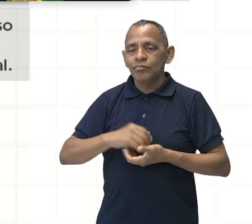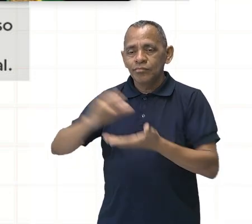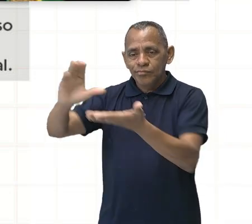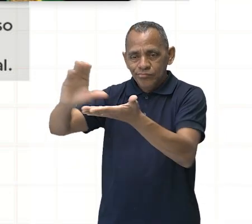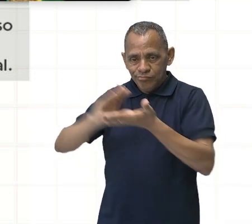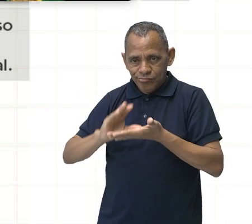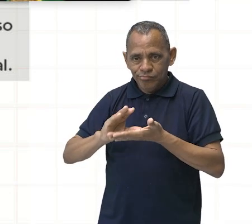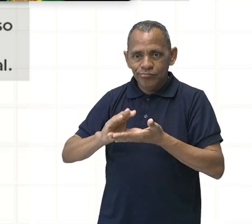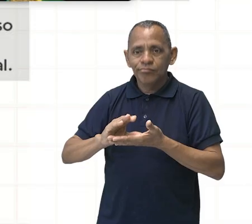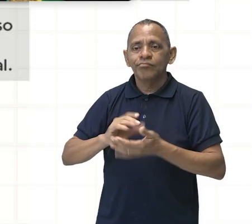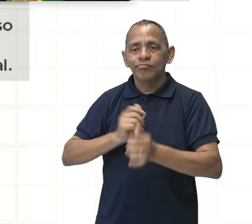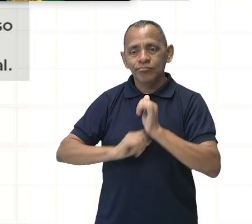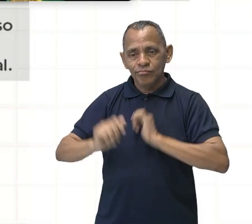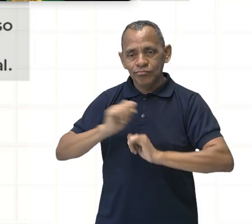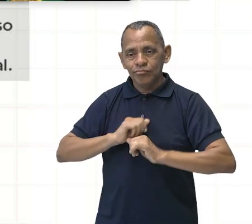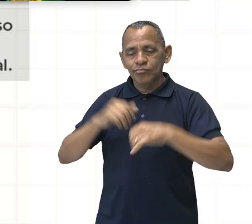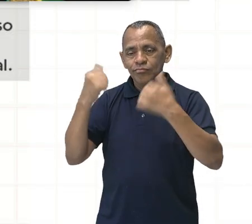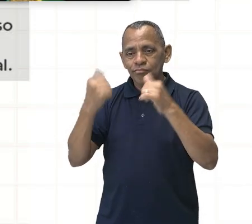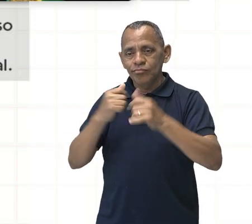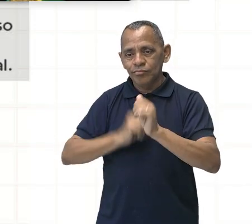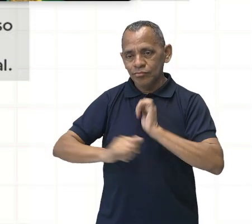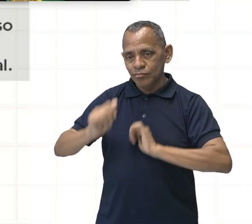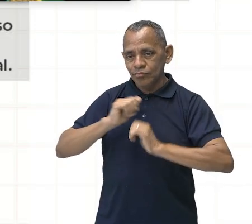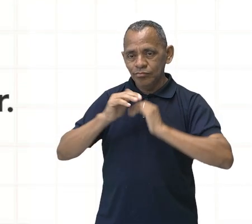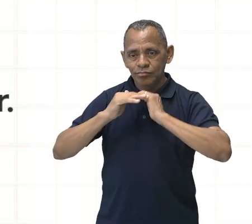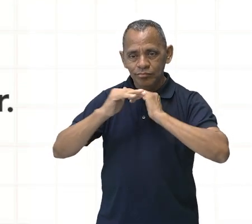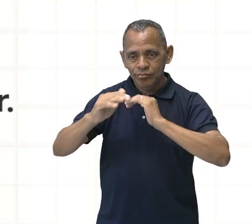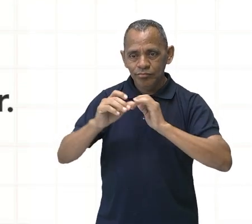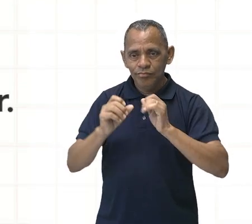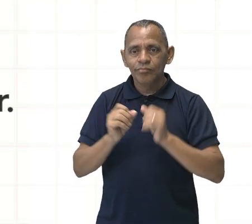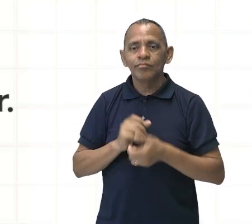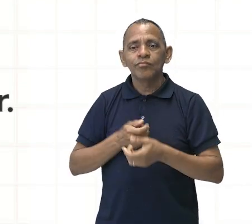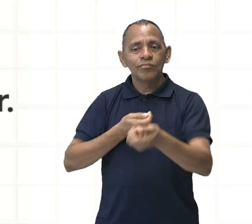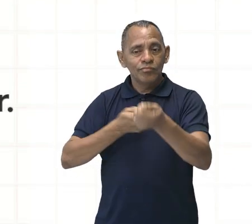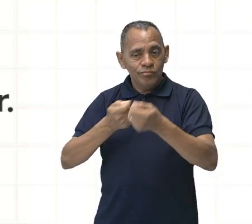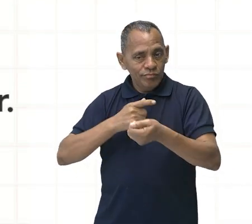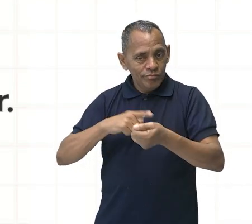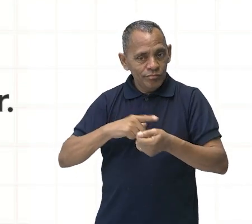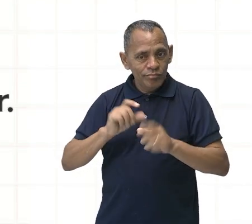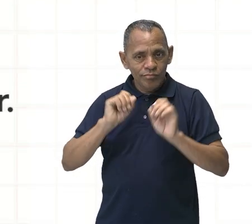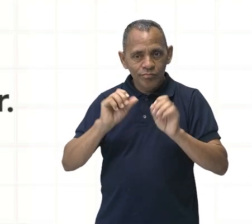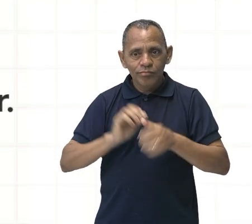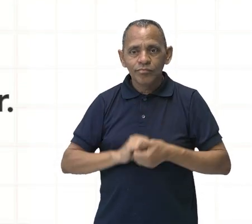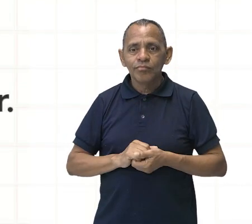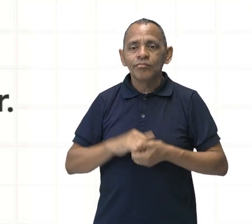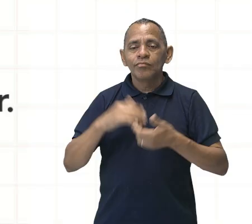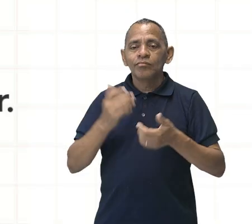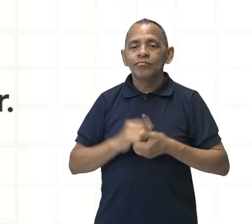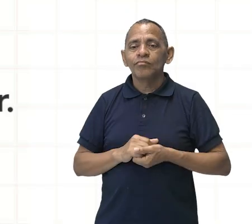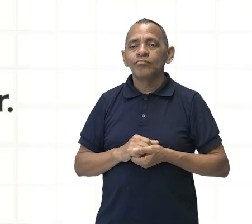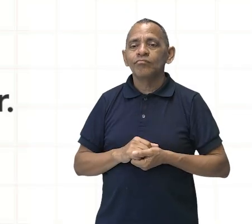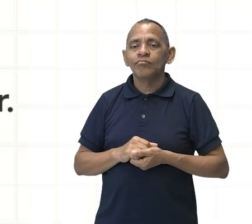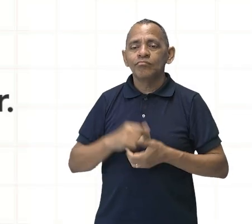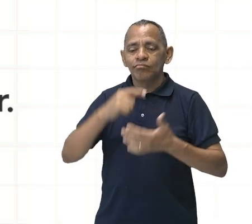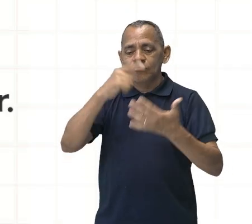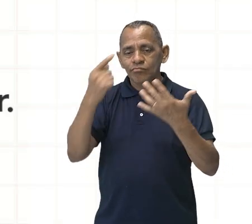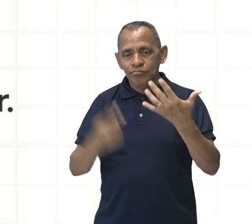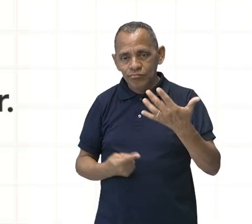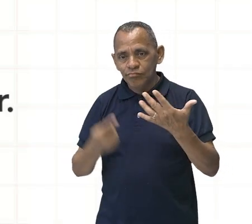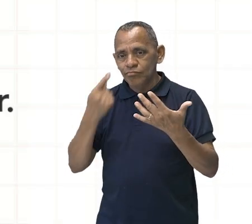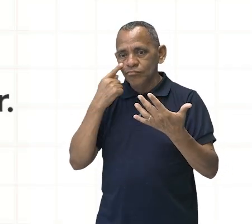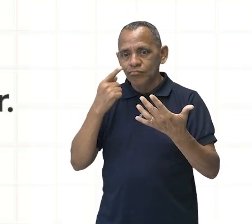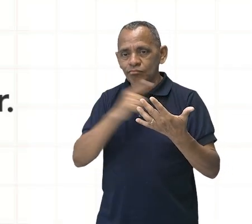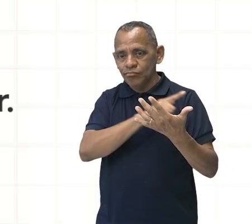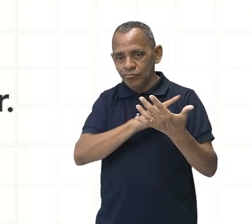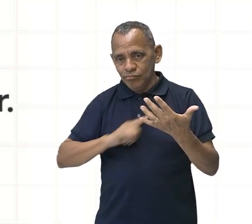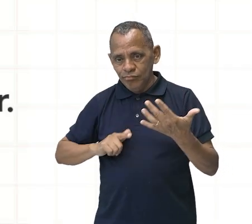que a economia esteja estabilizada, certo? Então, dentre as políticas sociais, o governo de